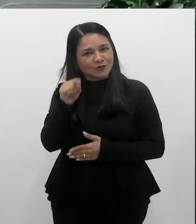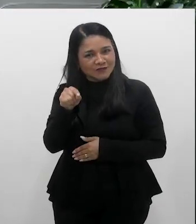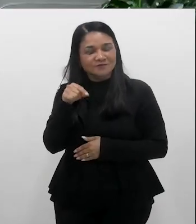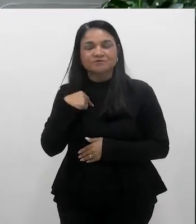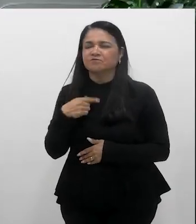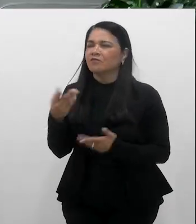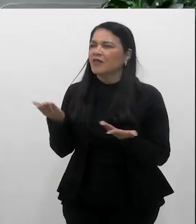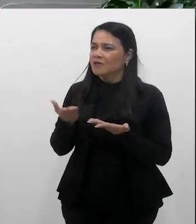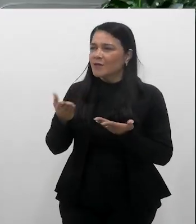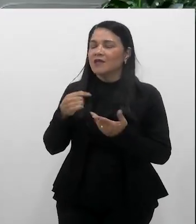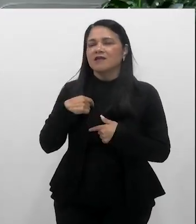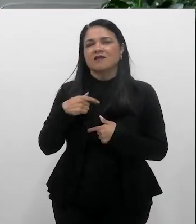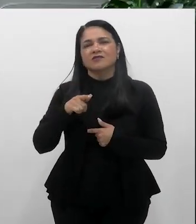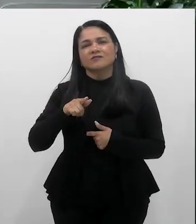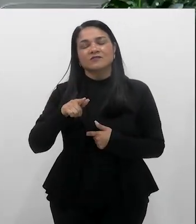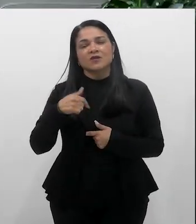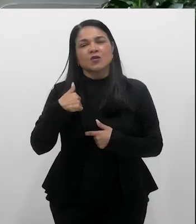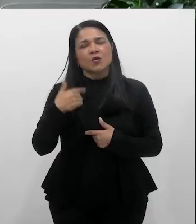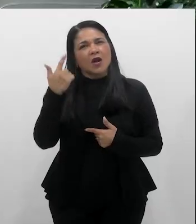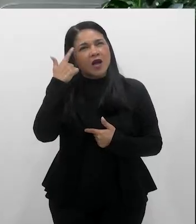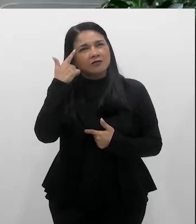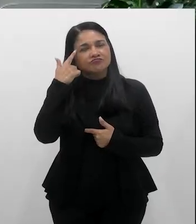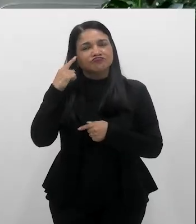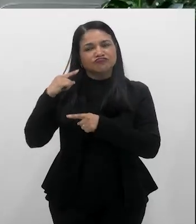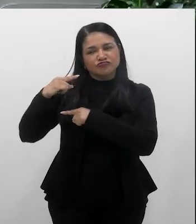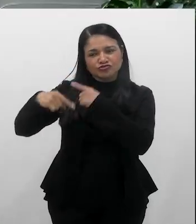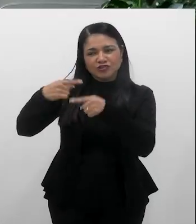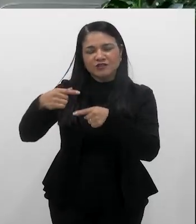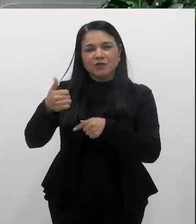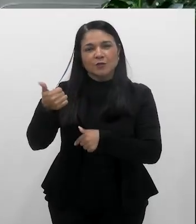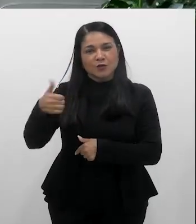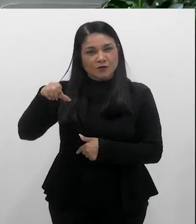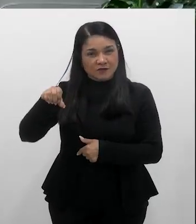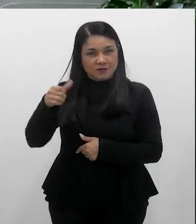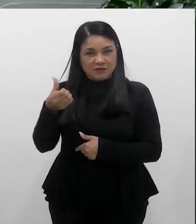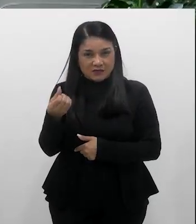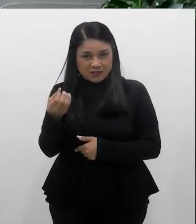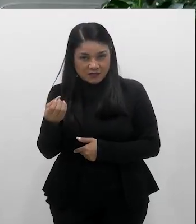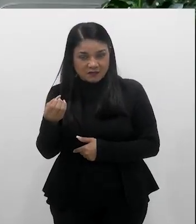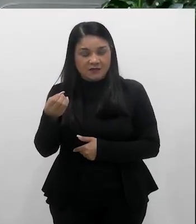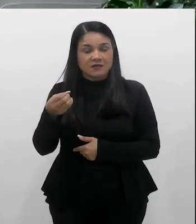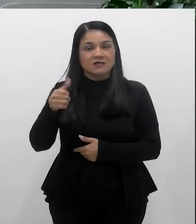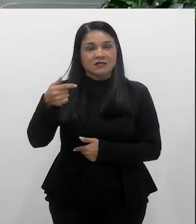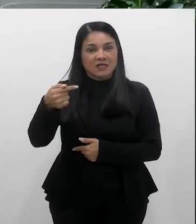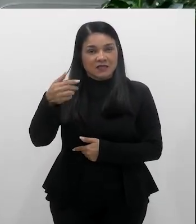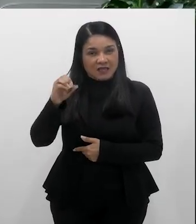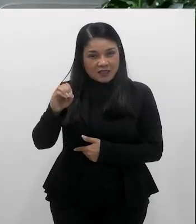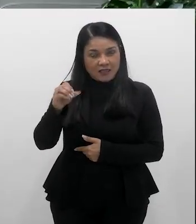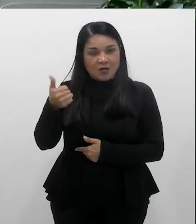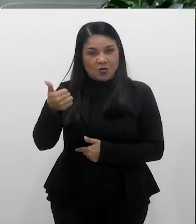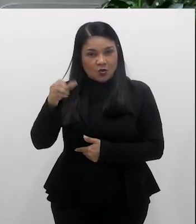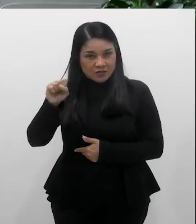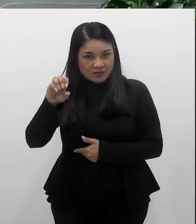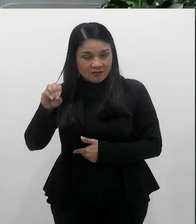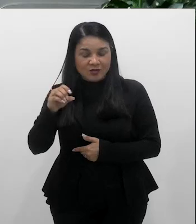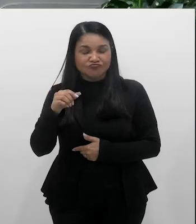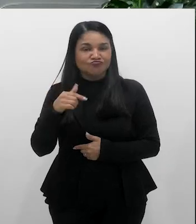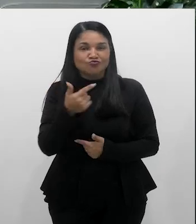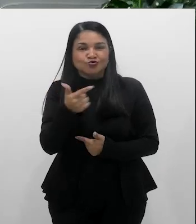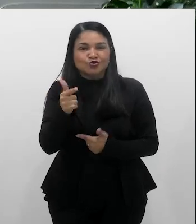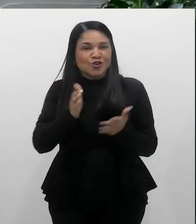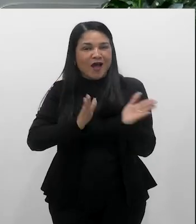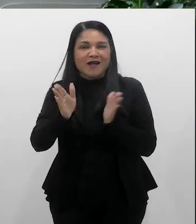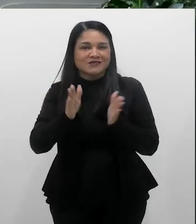acho também, Rogéria, que essa geração dos anos 60, 70, 80. Não tinha tanto acesso